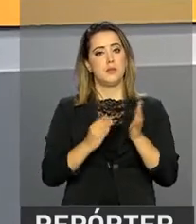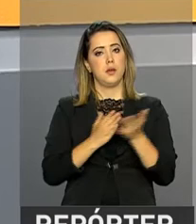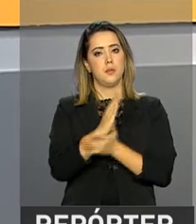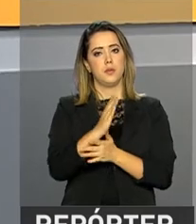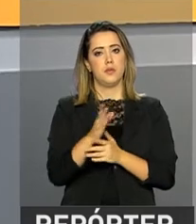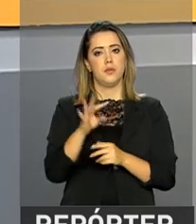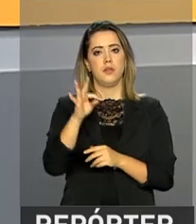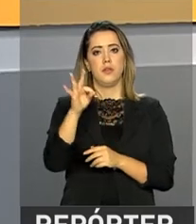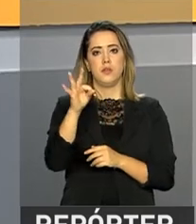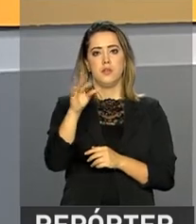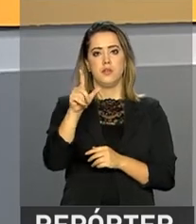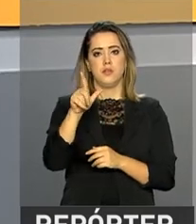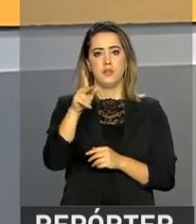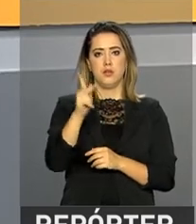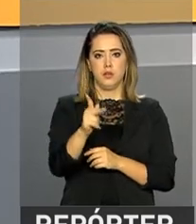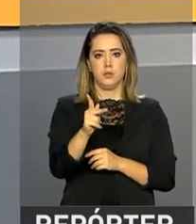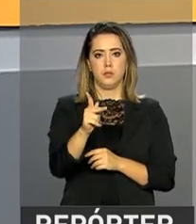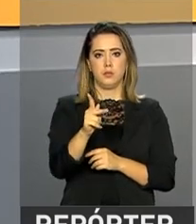de longo prazo,